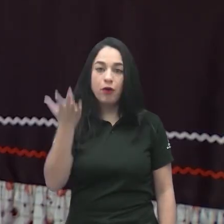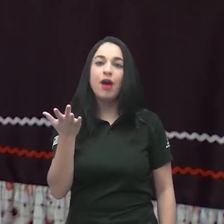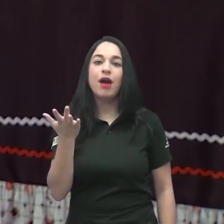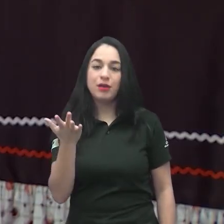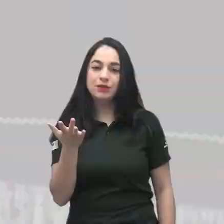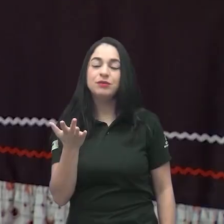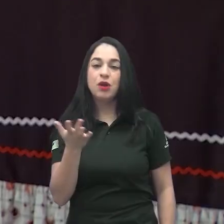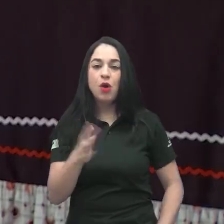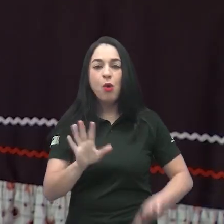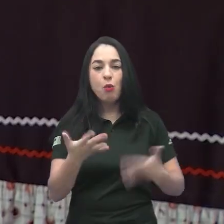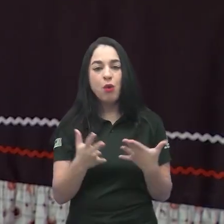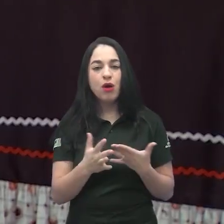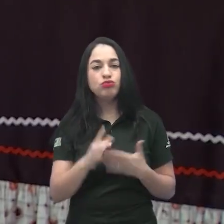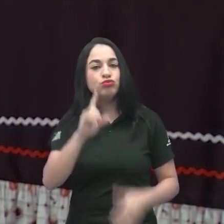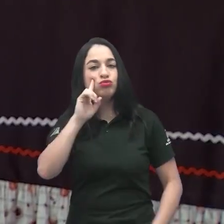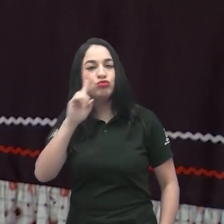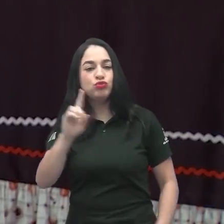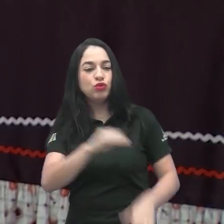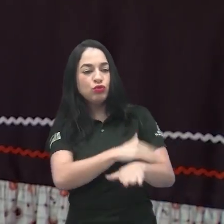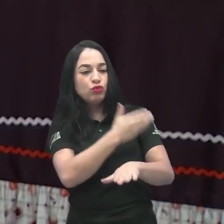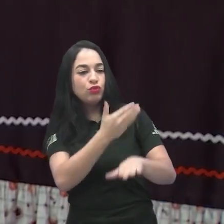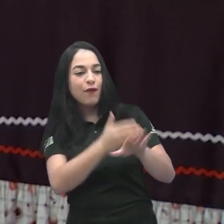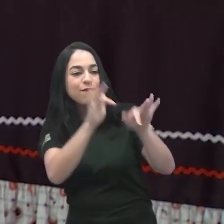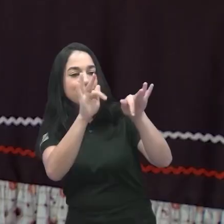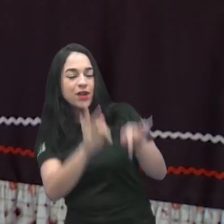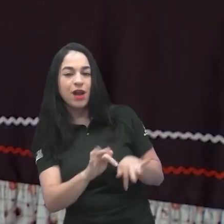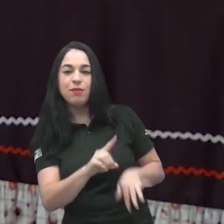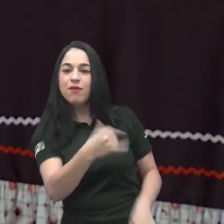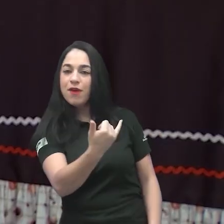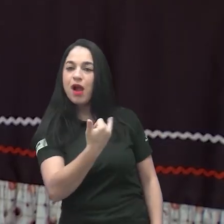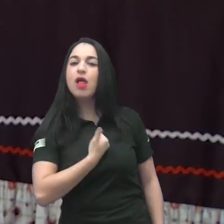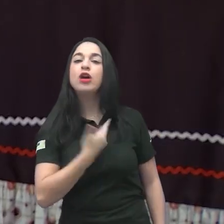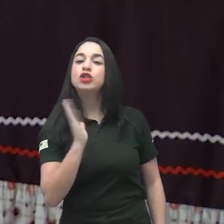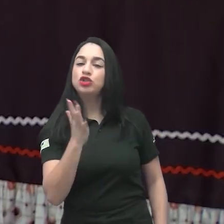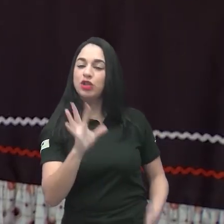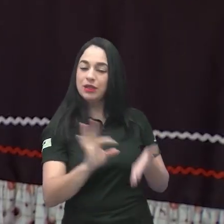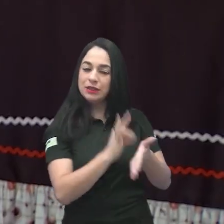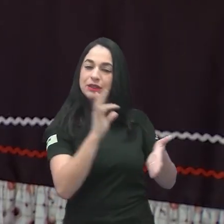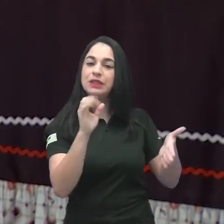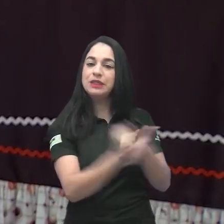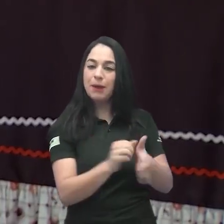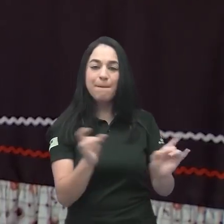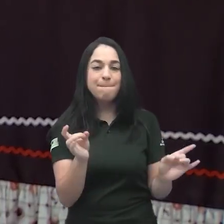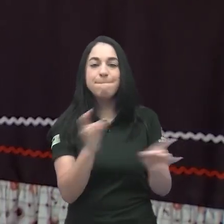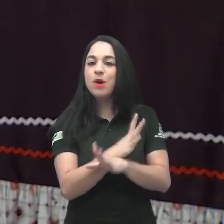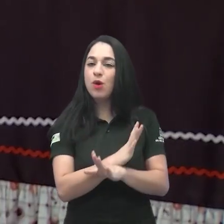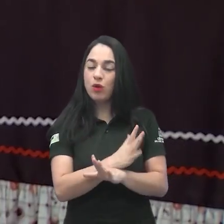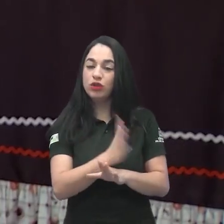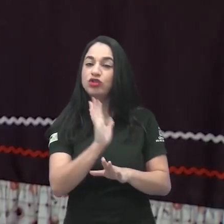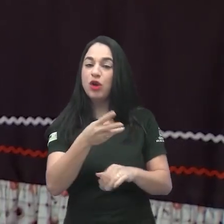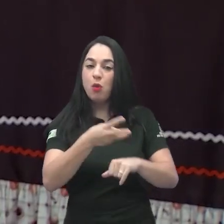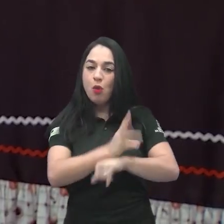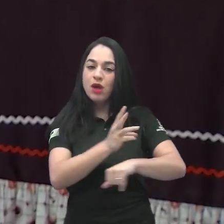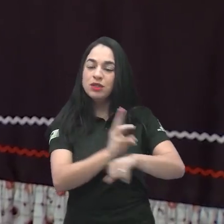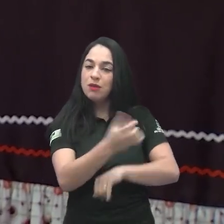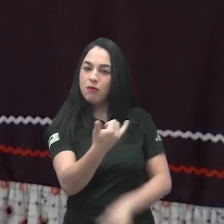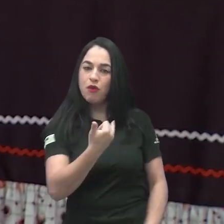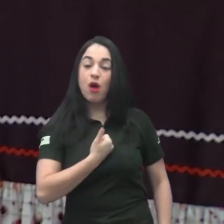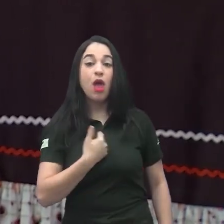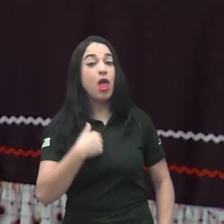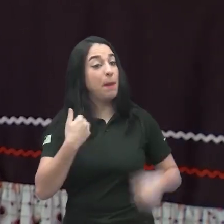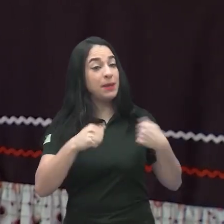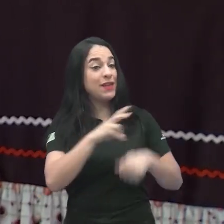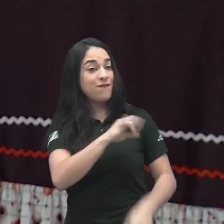não foi. No final do dia ele já me deu um retorno bem positivo, dizendo que já estava com a inscrição, já tinha me passado